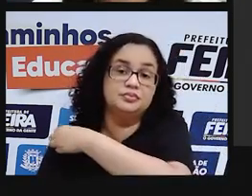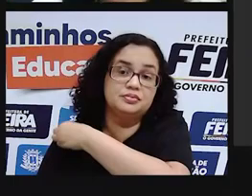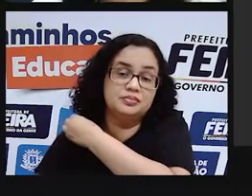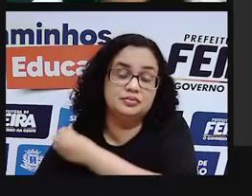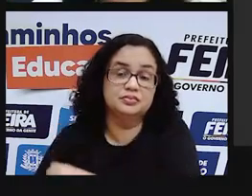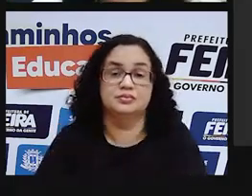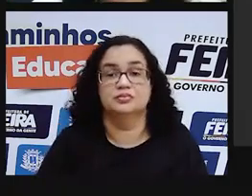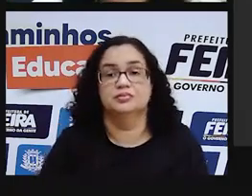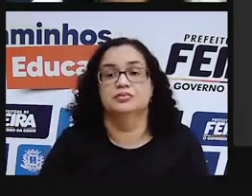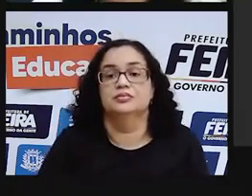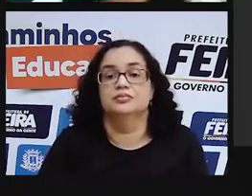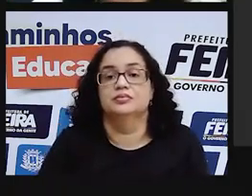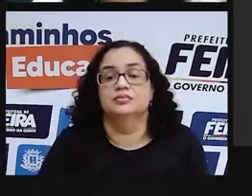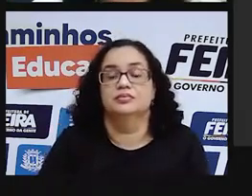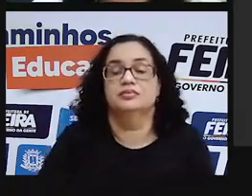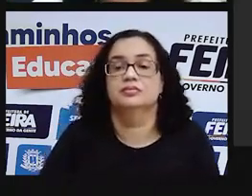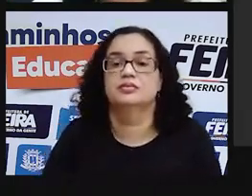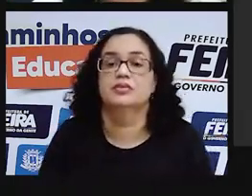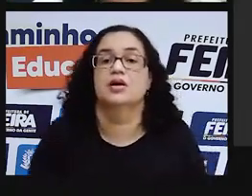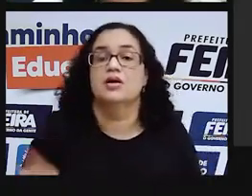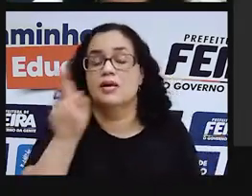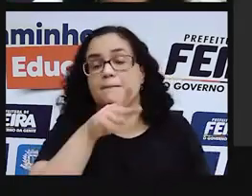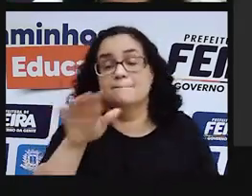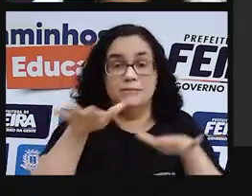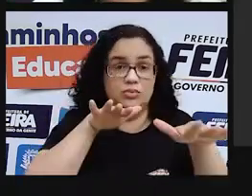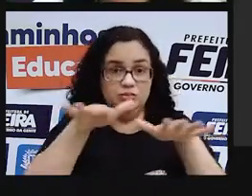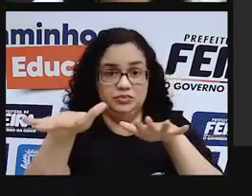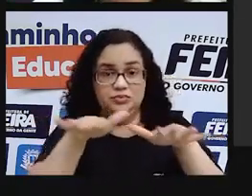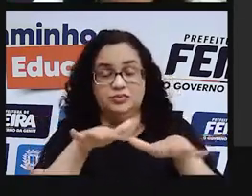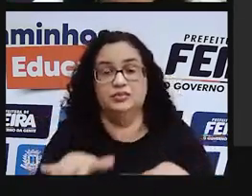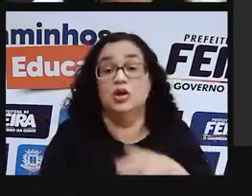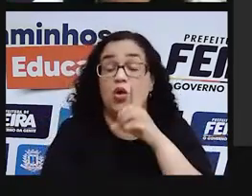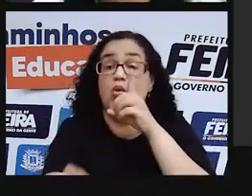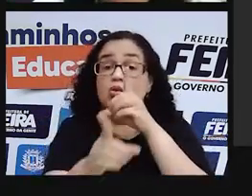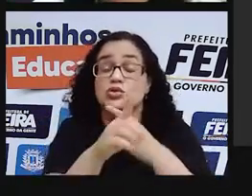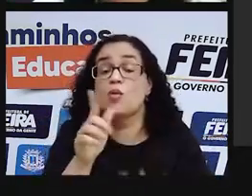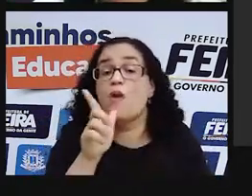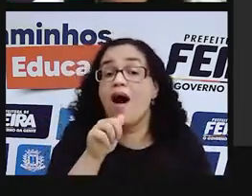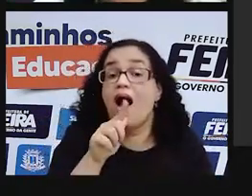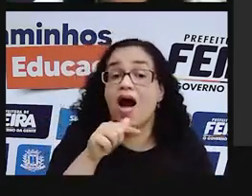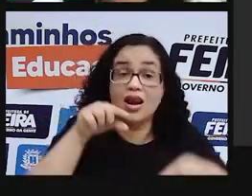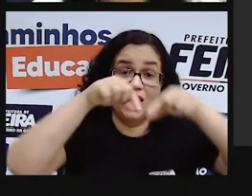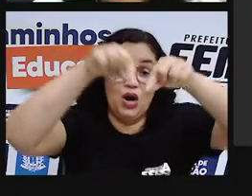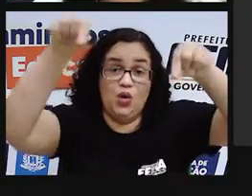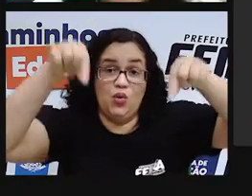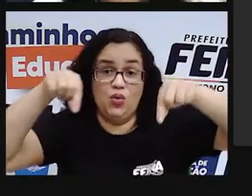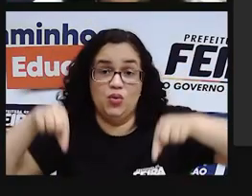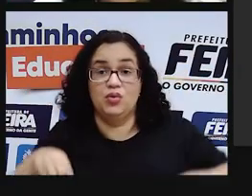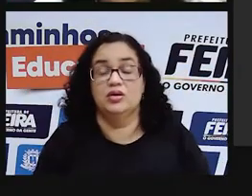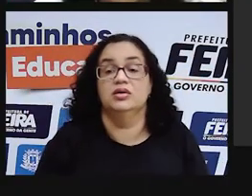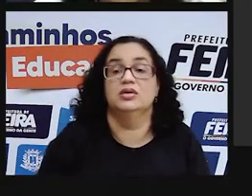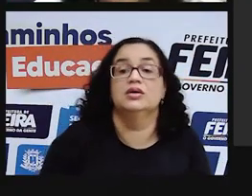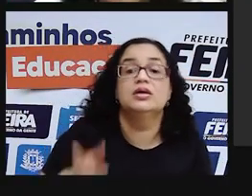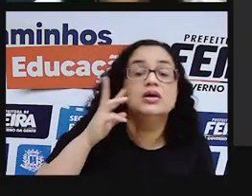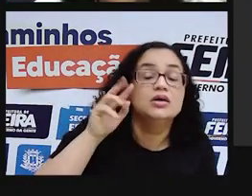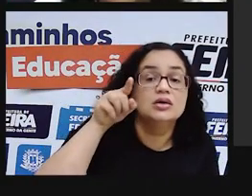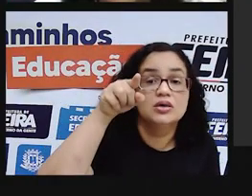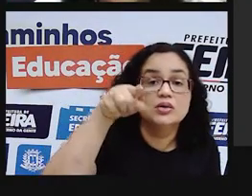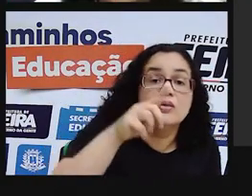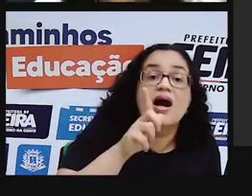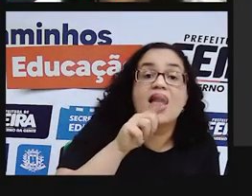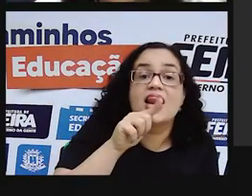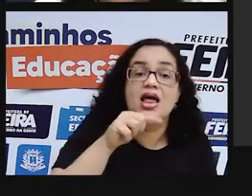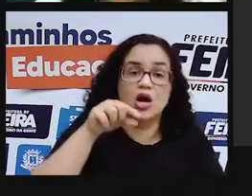o Olá pro tá aqui movimentar achei uma lagoa aqui ó essa Lagoa aqui ó